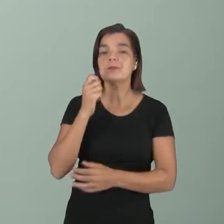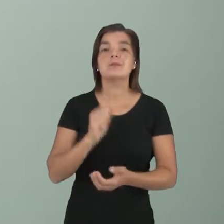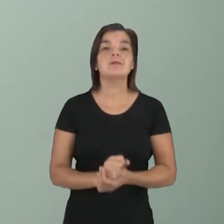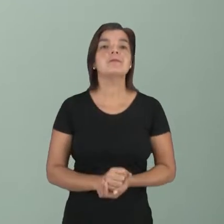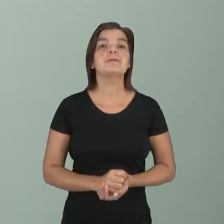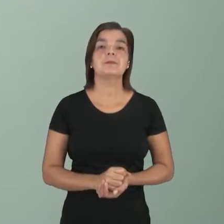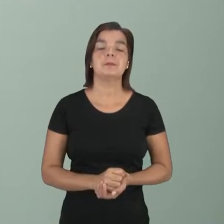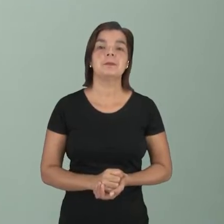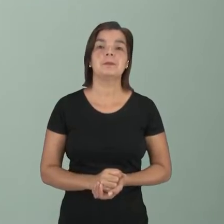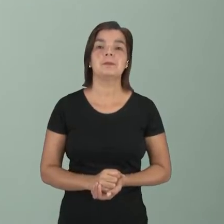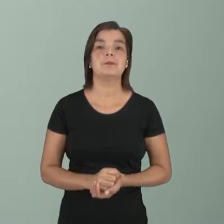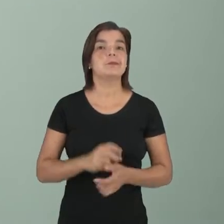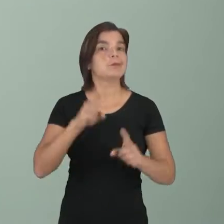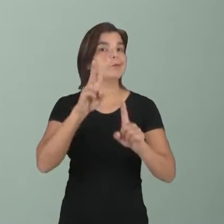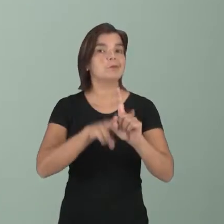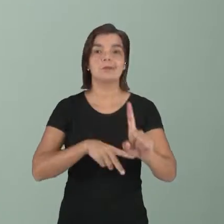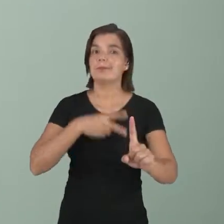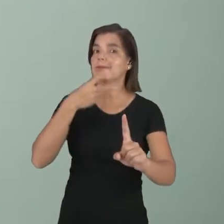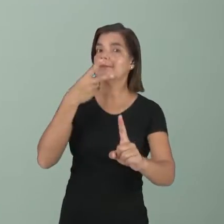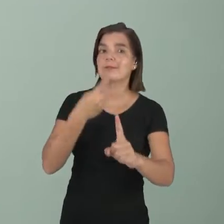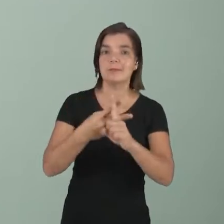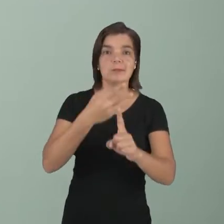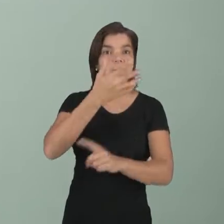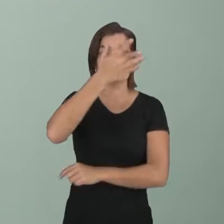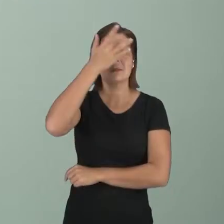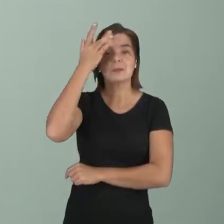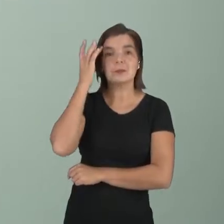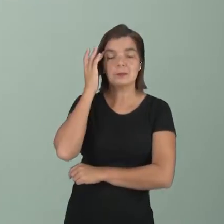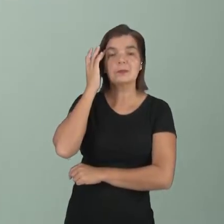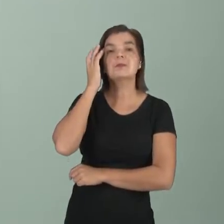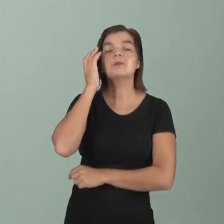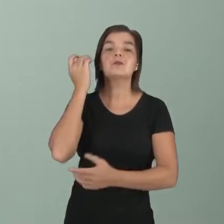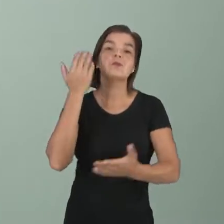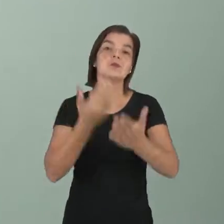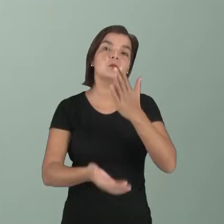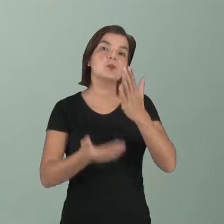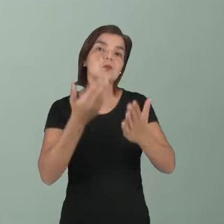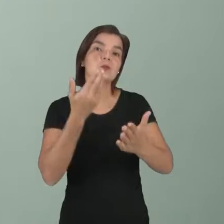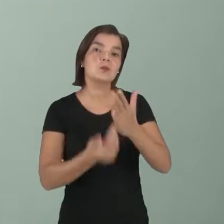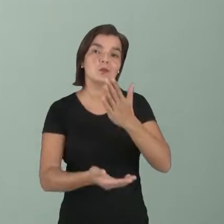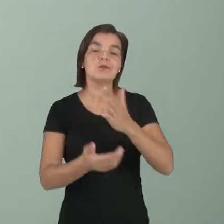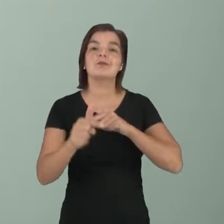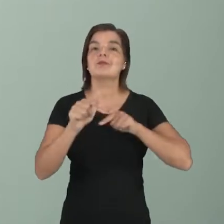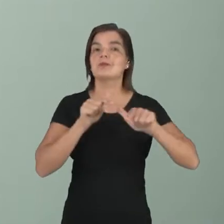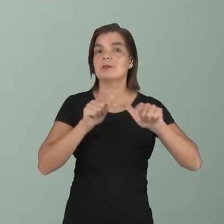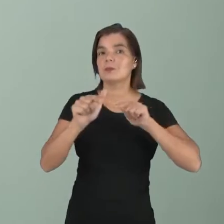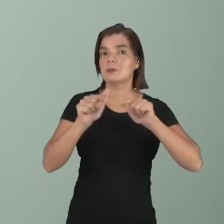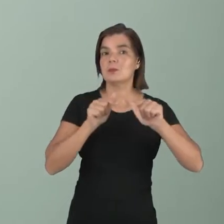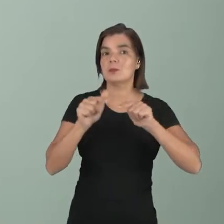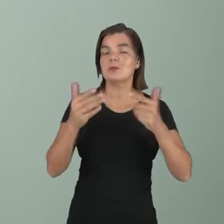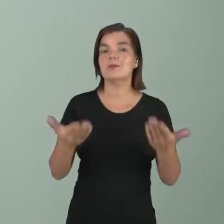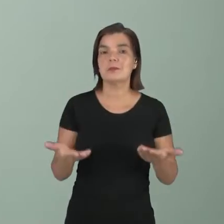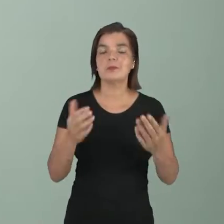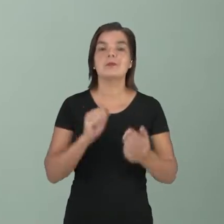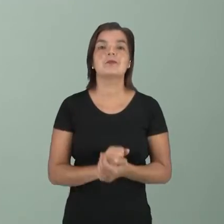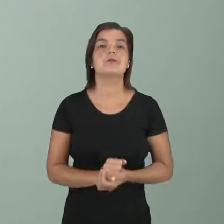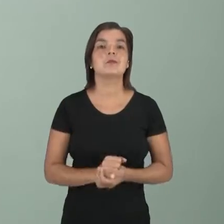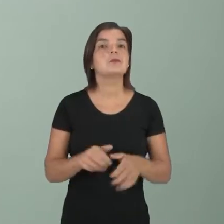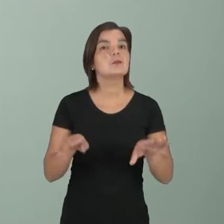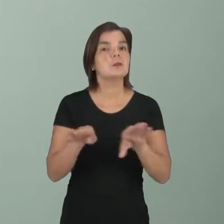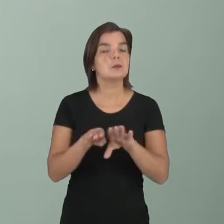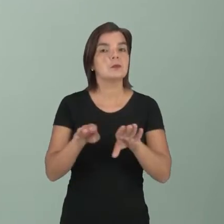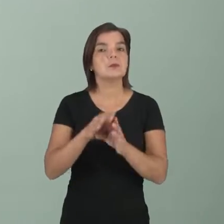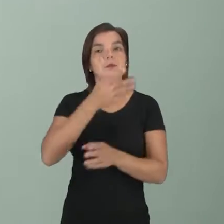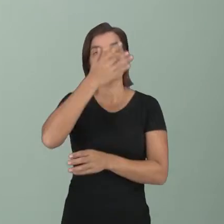se multiplicou de forma que as pessoas estão perdendo seus postos de trabalho. Até